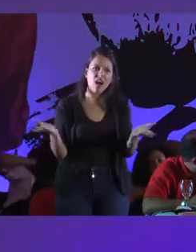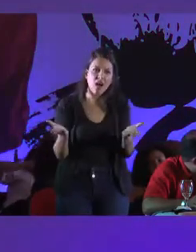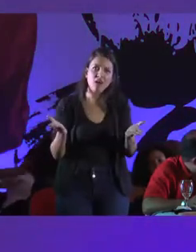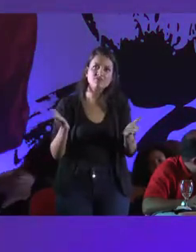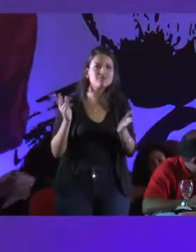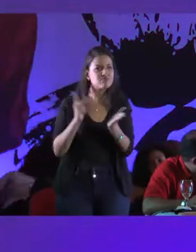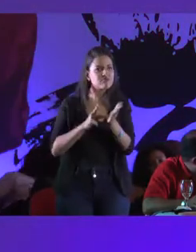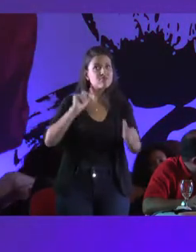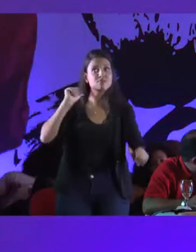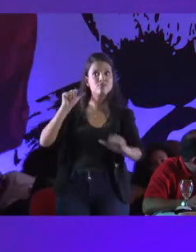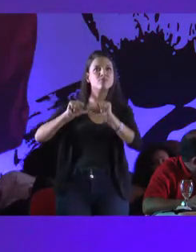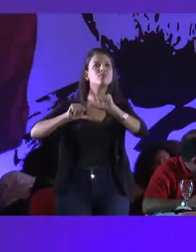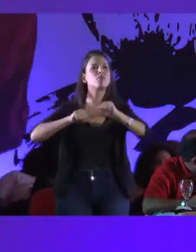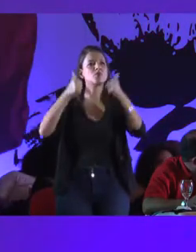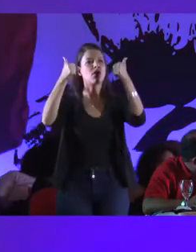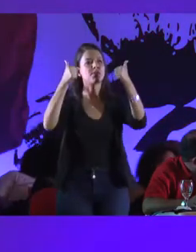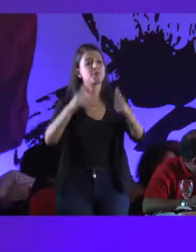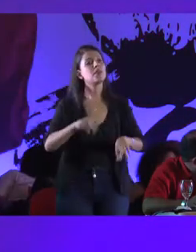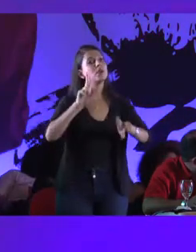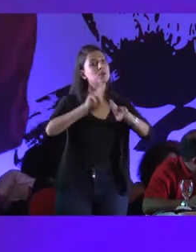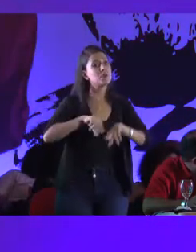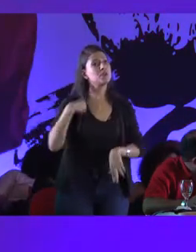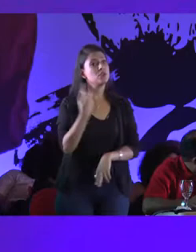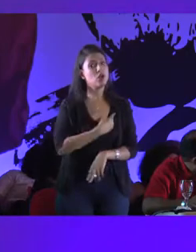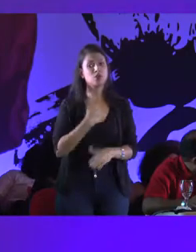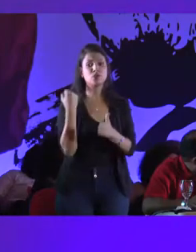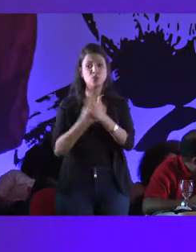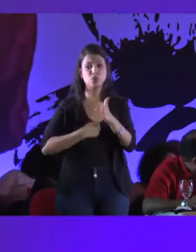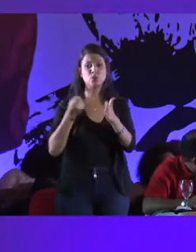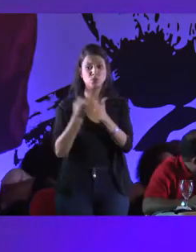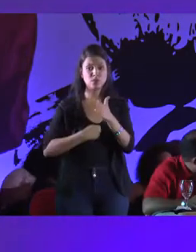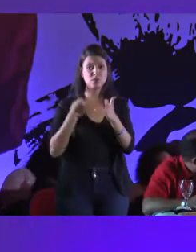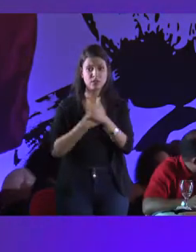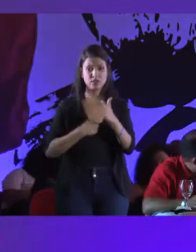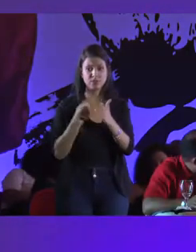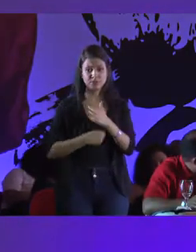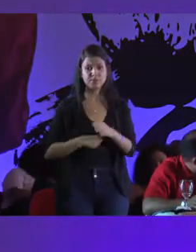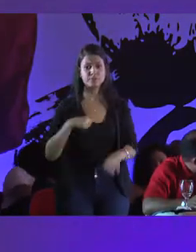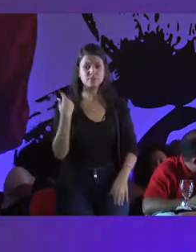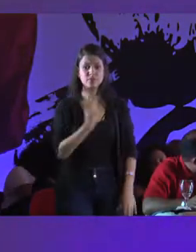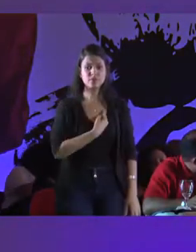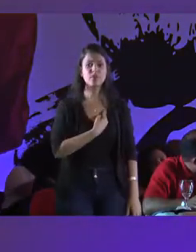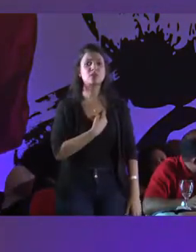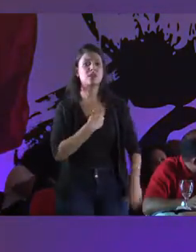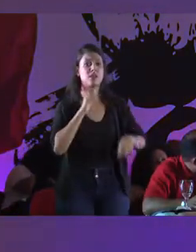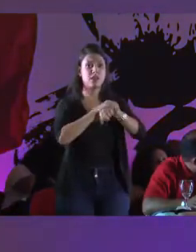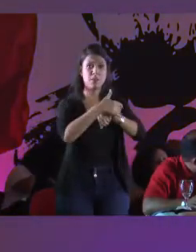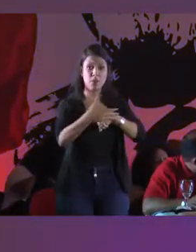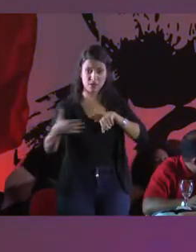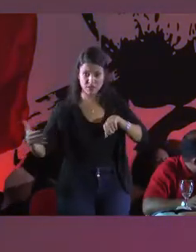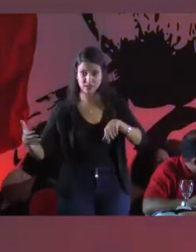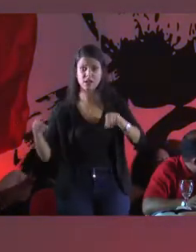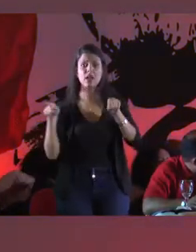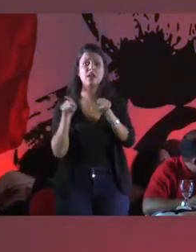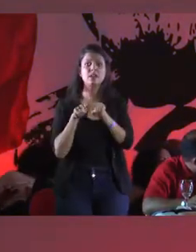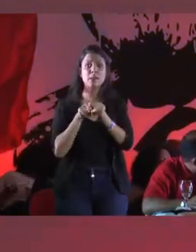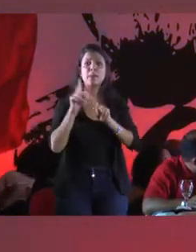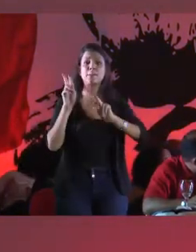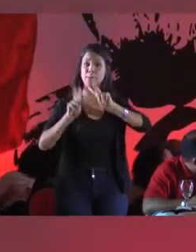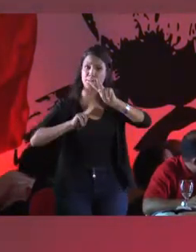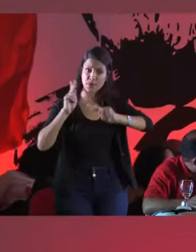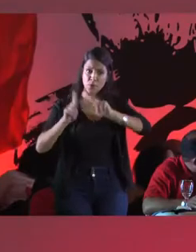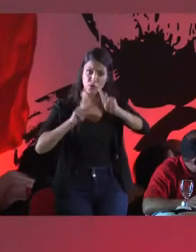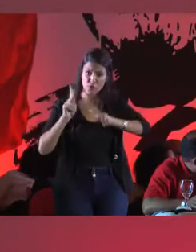É por isso que nós estamos lutando. Nós estamos lutando por nossa democracia, nós estamos lutando pelos direitos do povo,